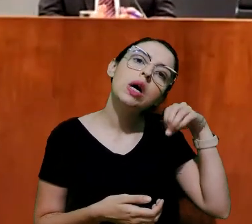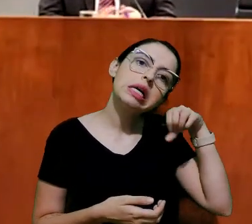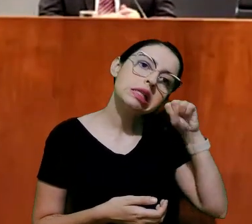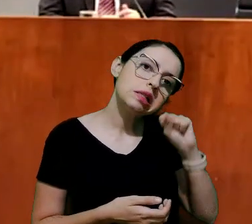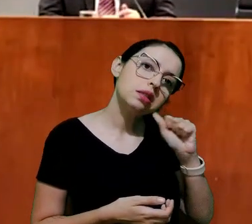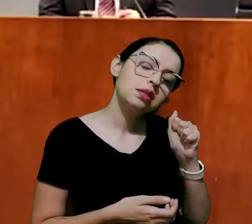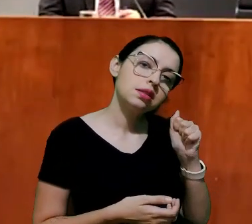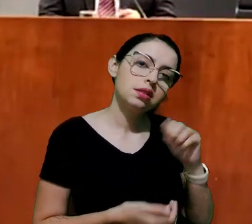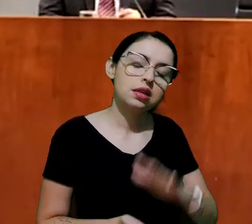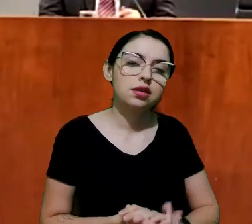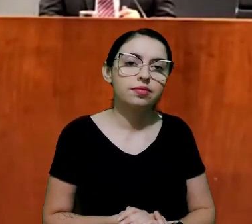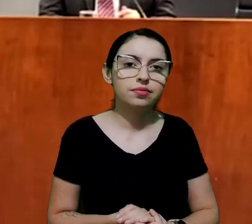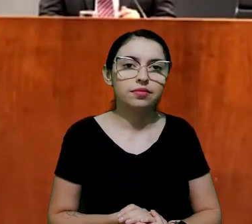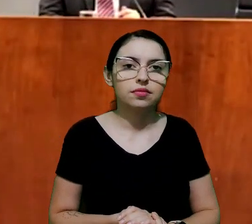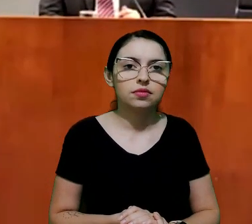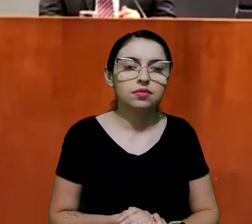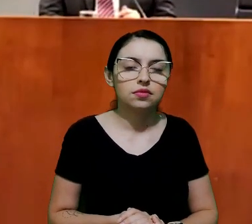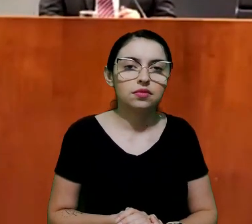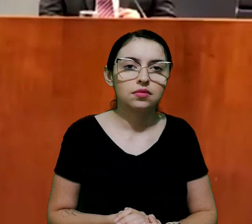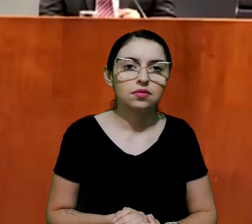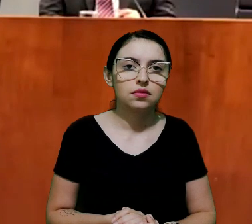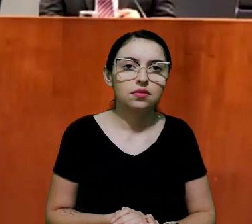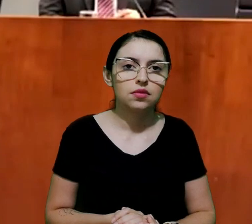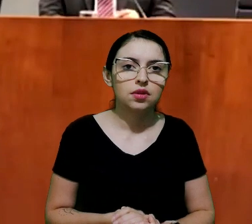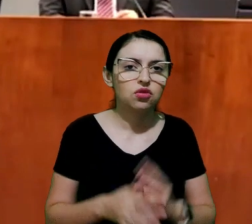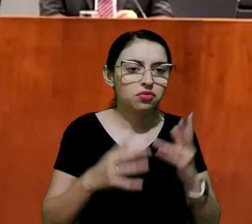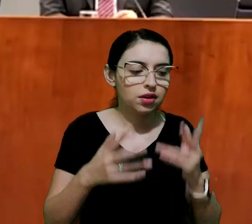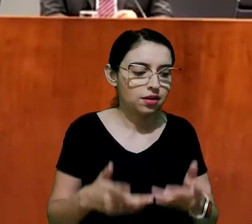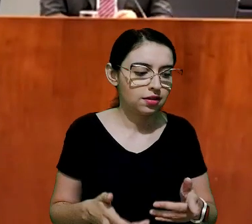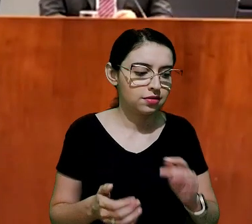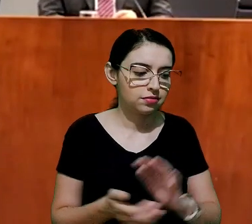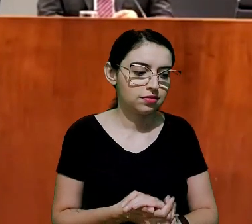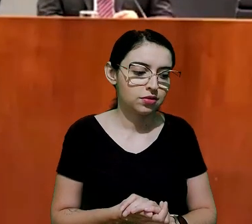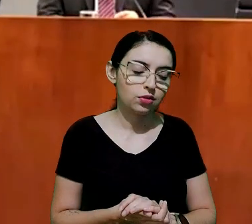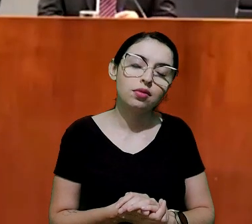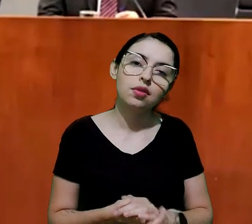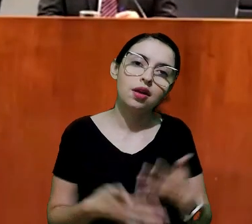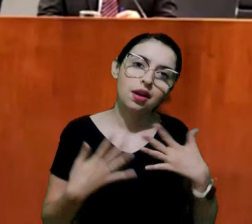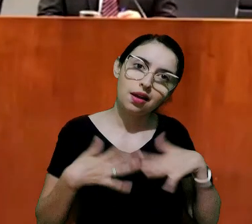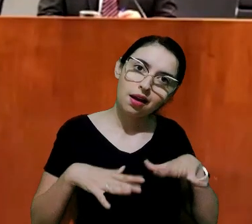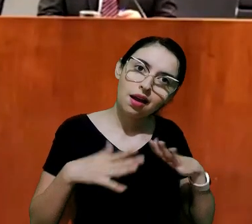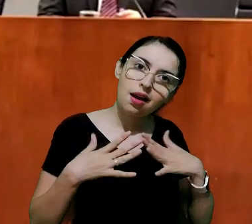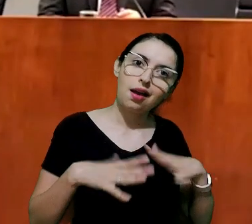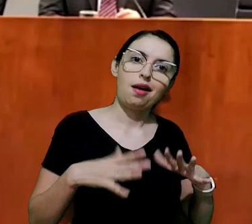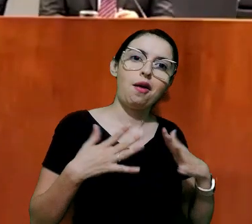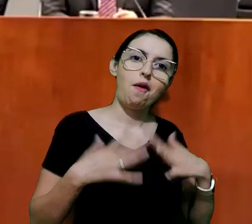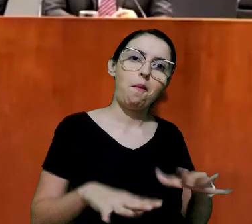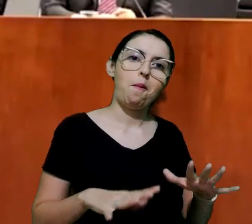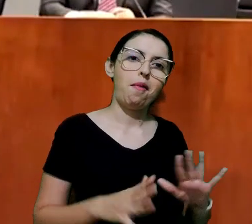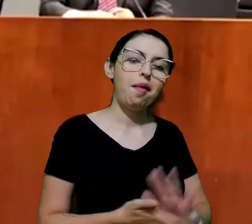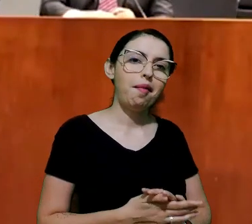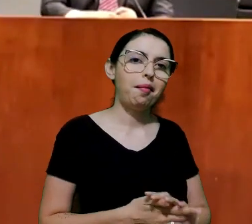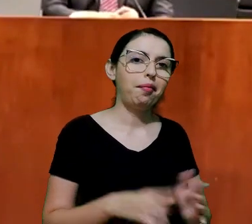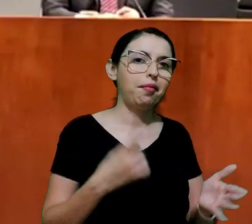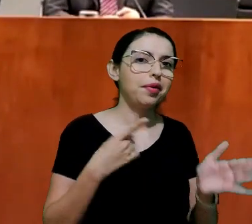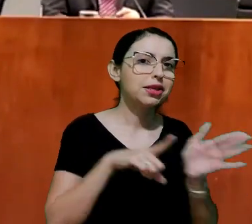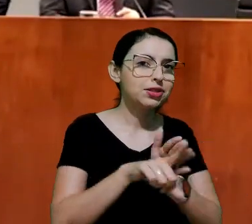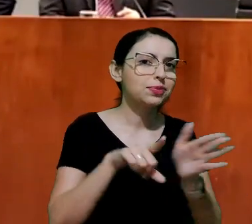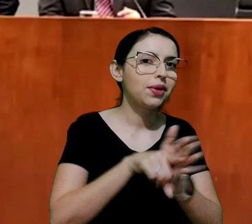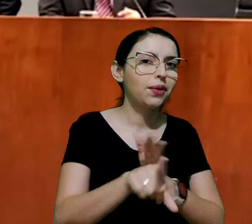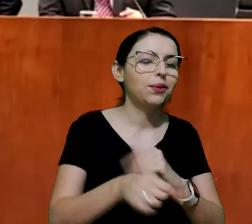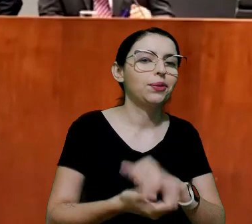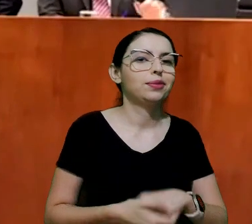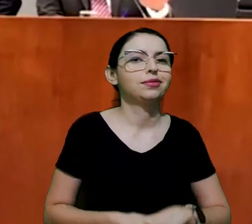para colocar duas questões. O senhor maltrata muito os seus alunos, com perguntas. O senhor não me maltrate, por favor.